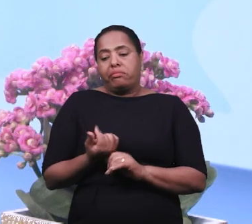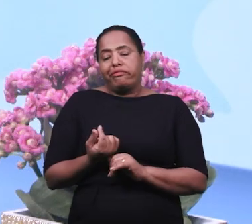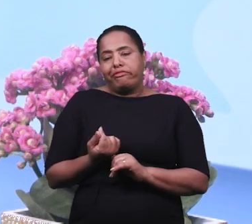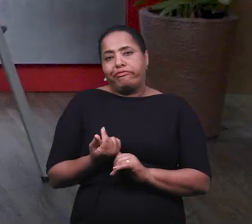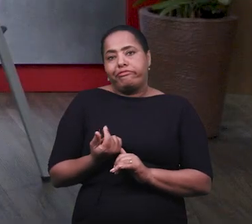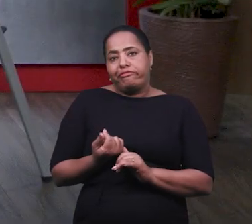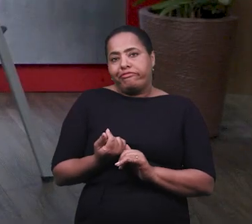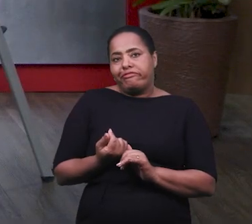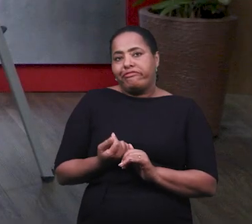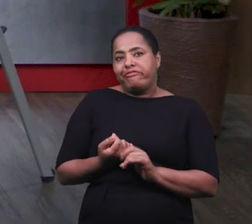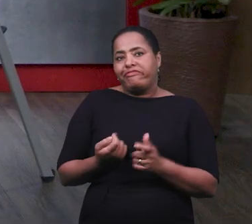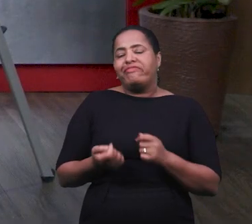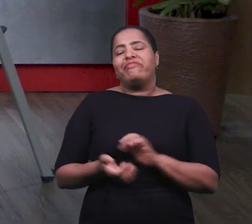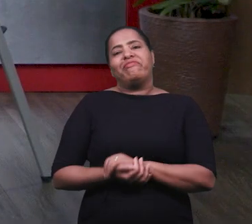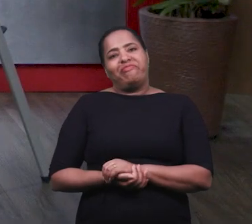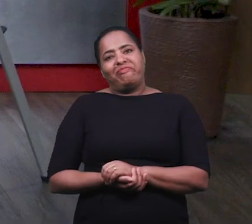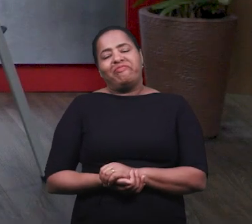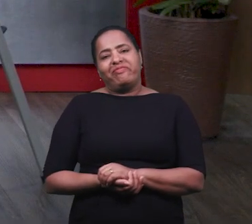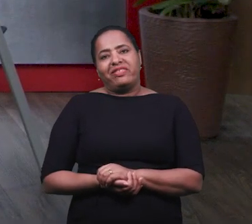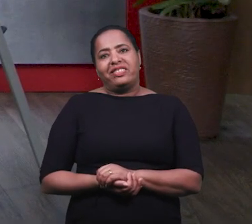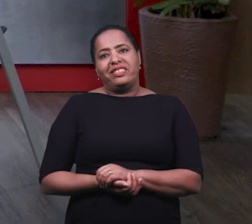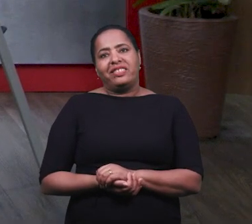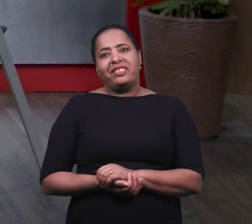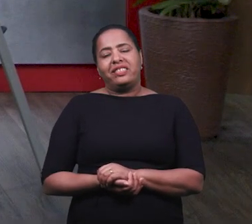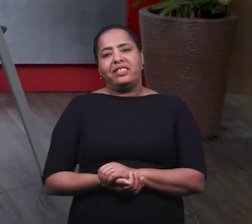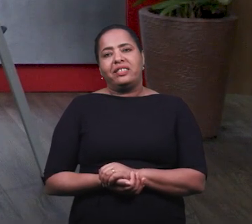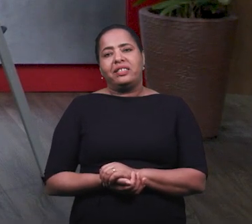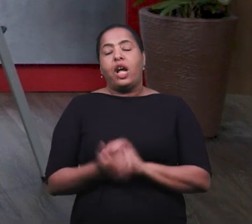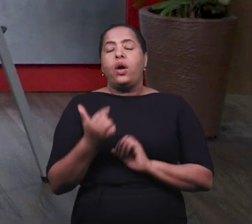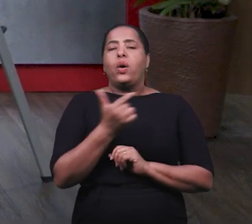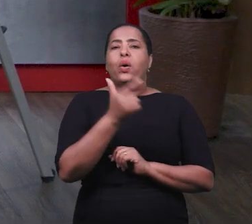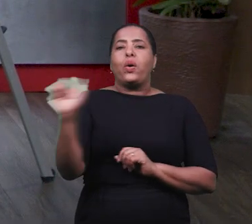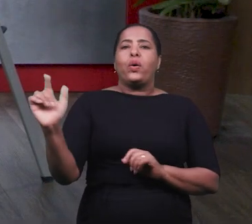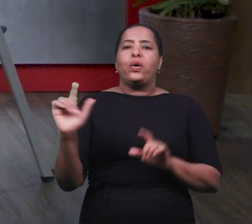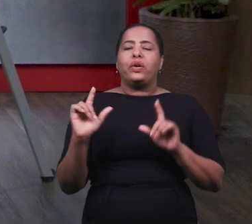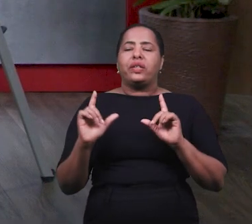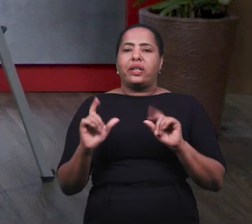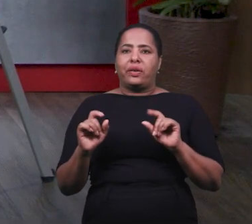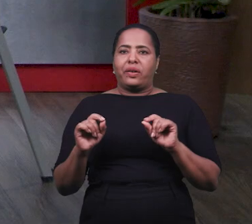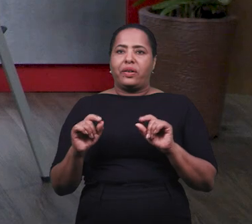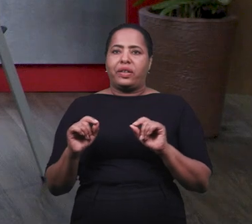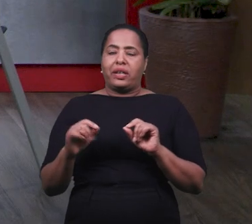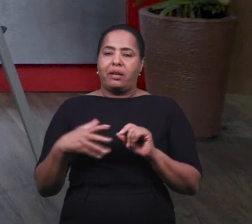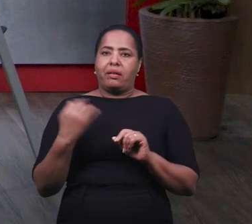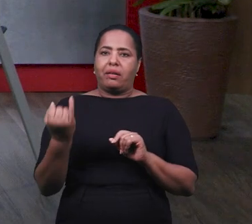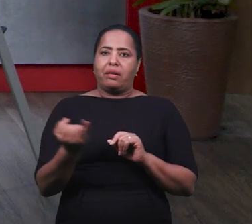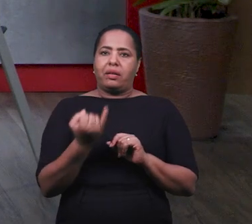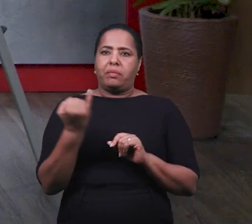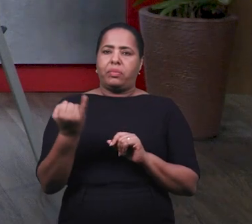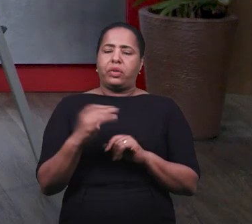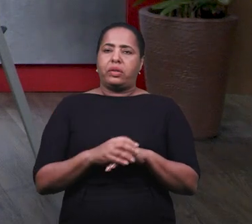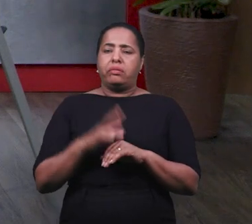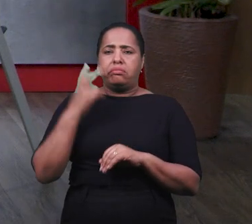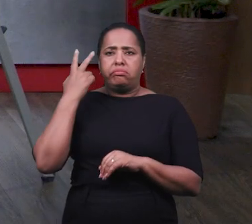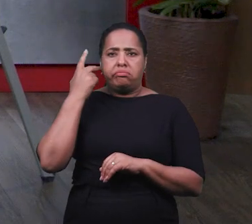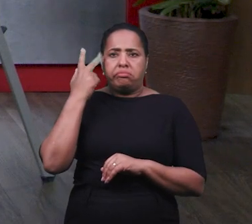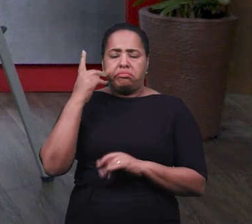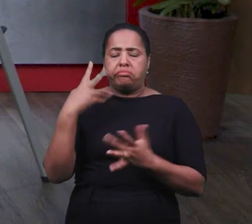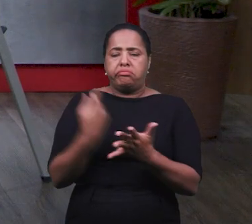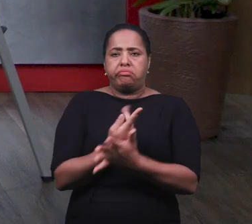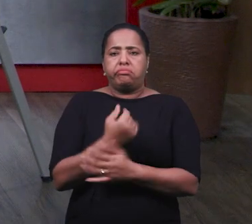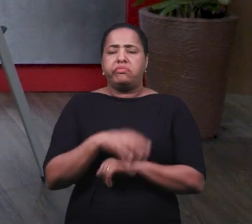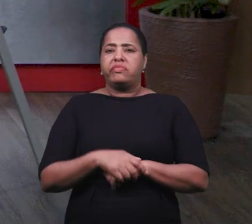financeiramente, né, o regime. Tem uma outra questão também que é até importante, é comum, né,